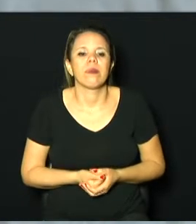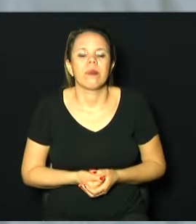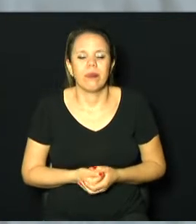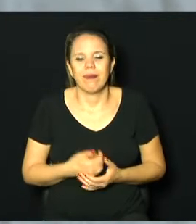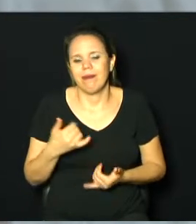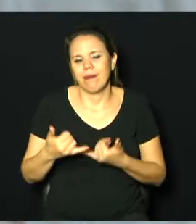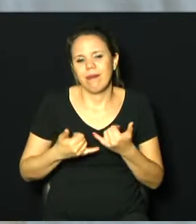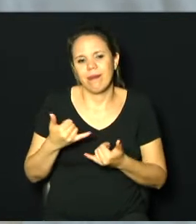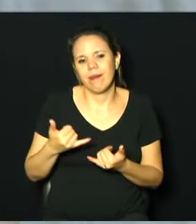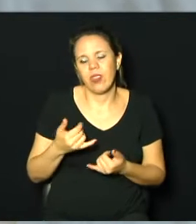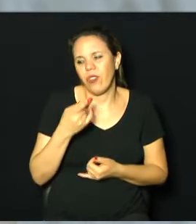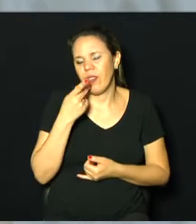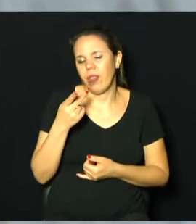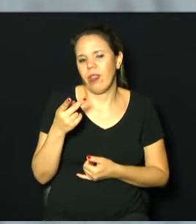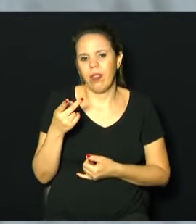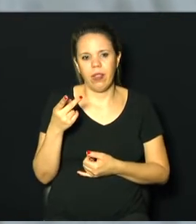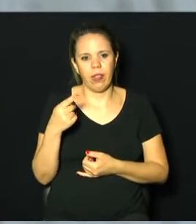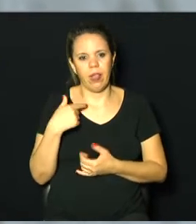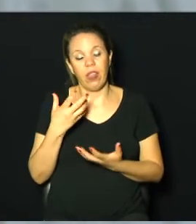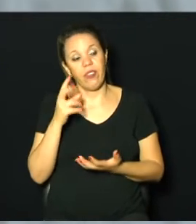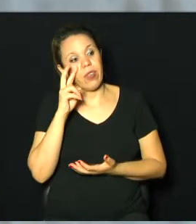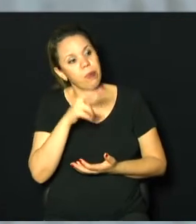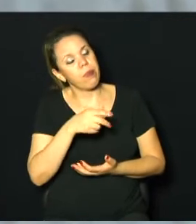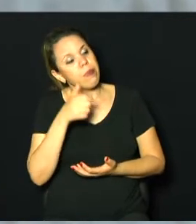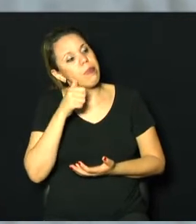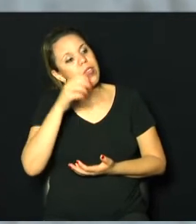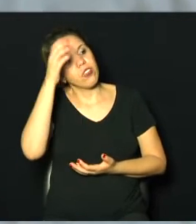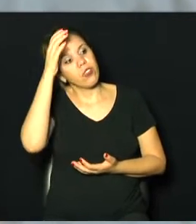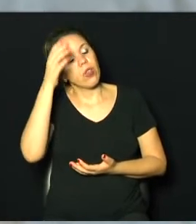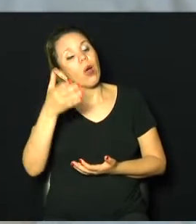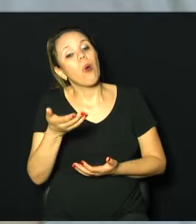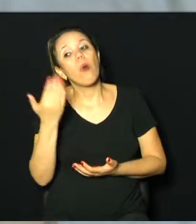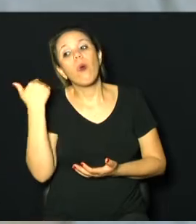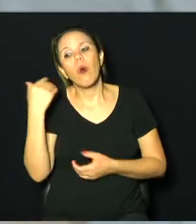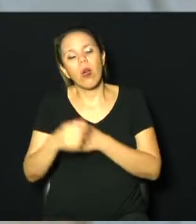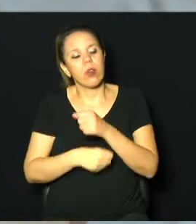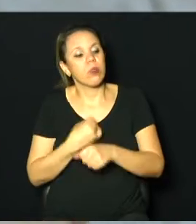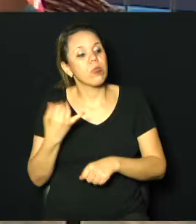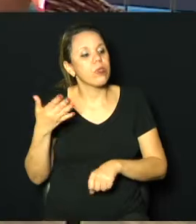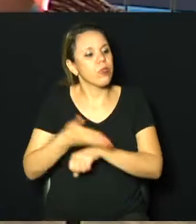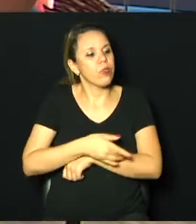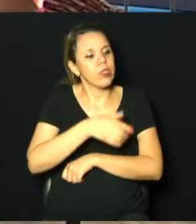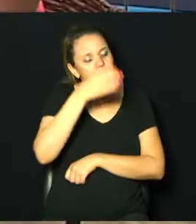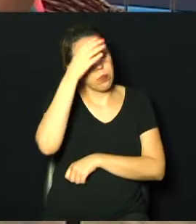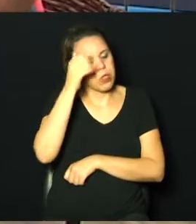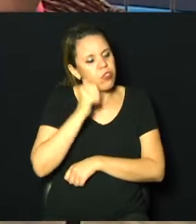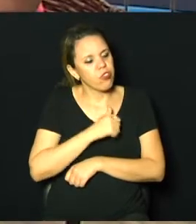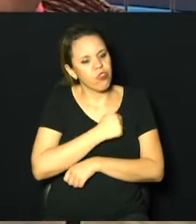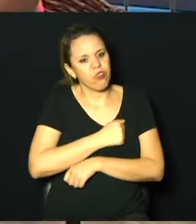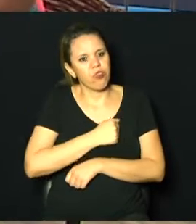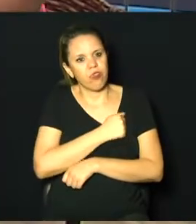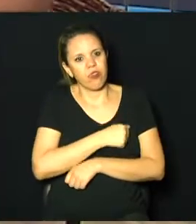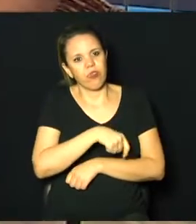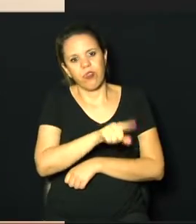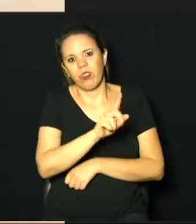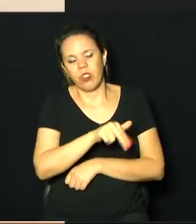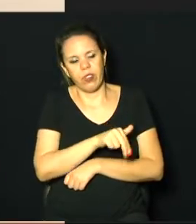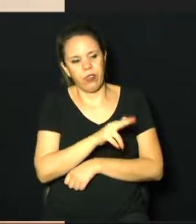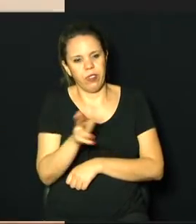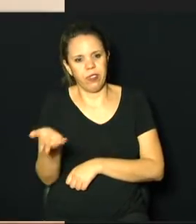até brinquei, né? Falei, eu queria ver minha tia, mas no ano, quantas vezes você foi ver sua tia? Saudade da tia, nunca